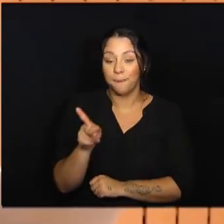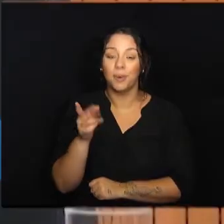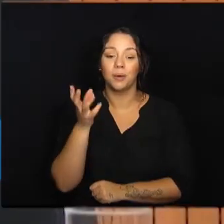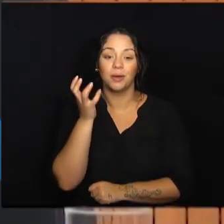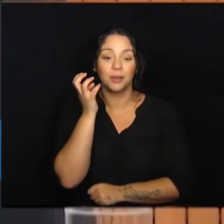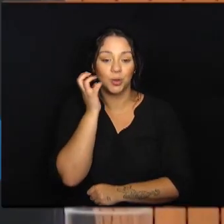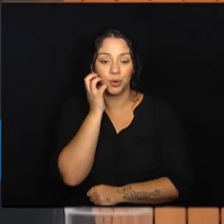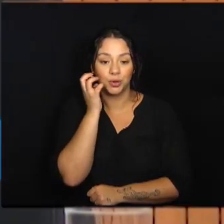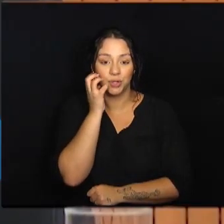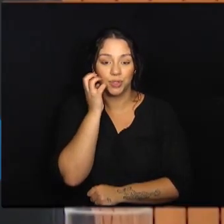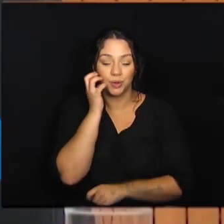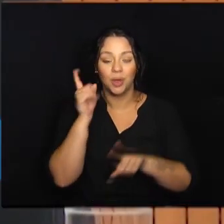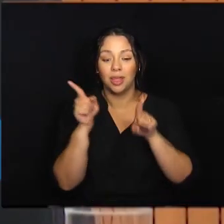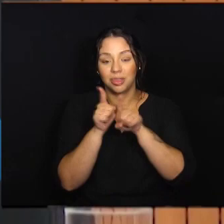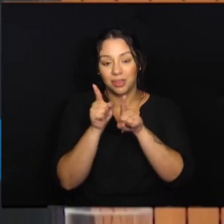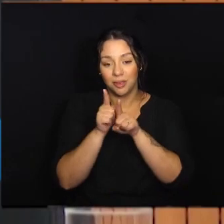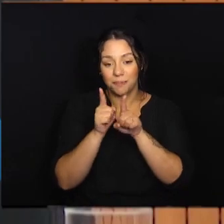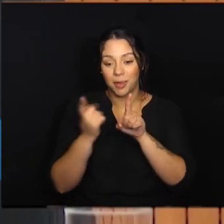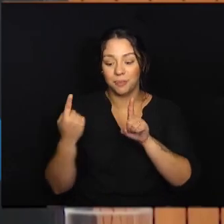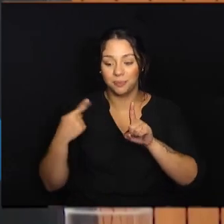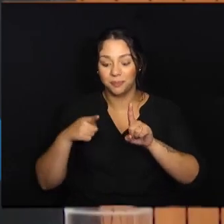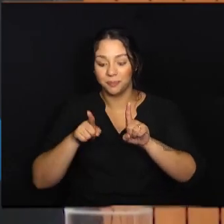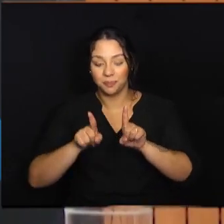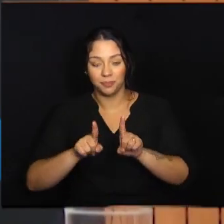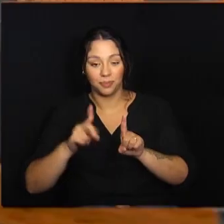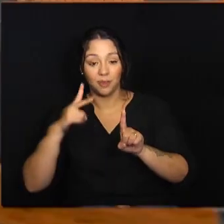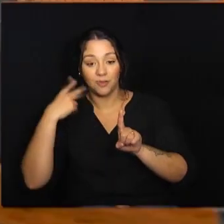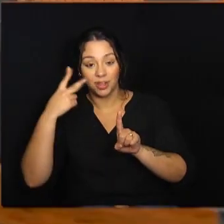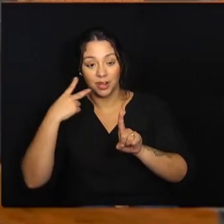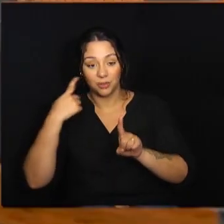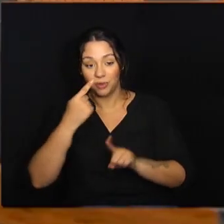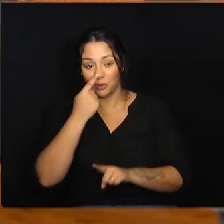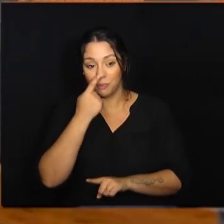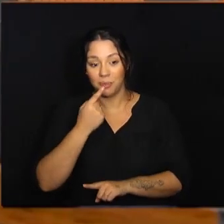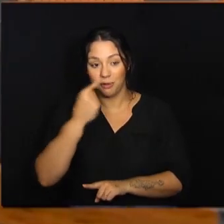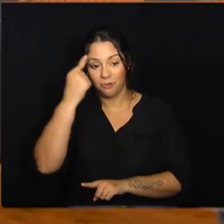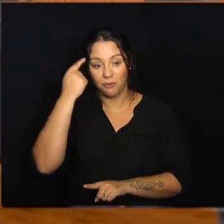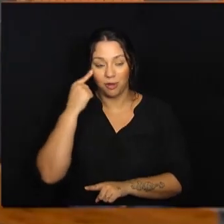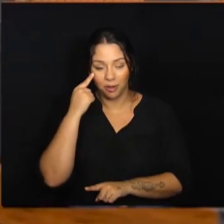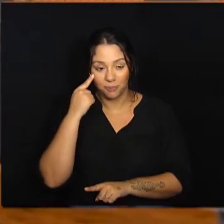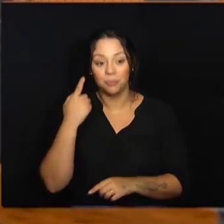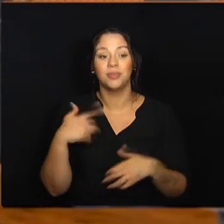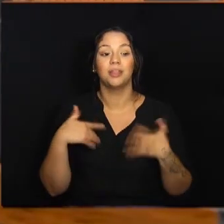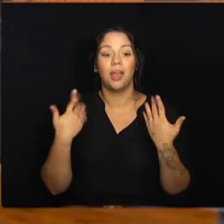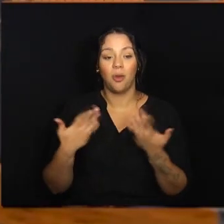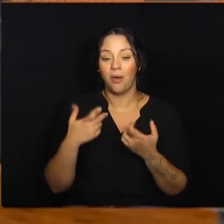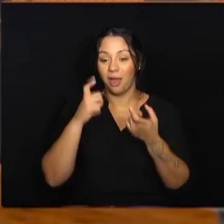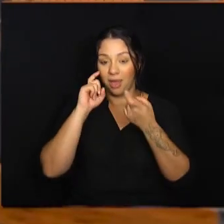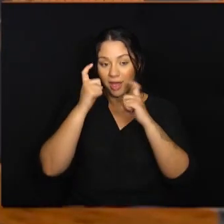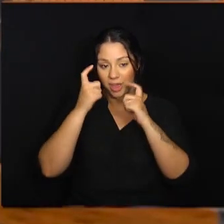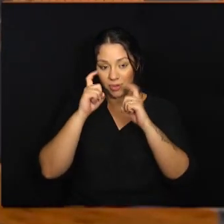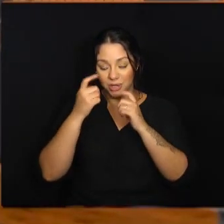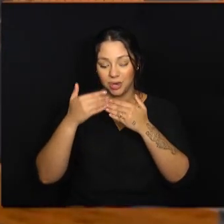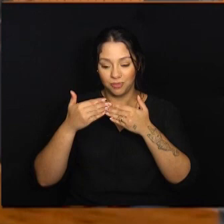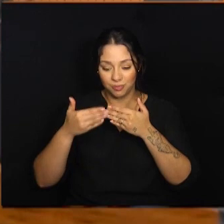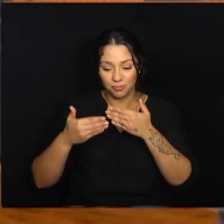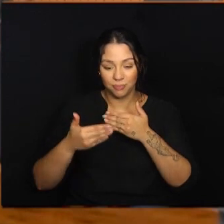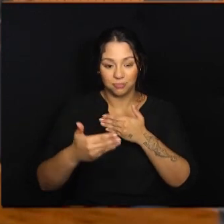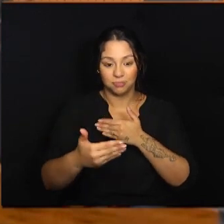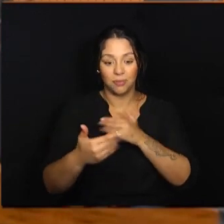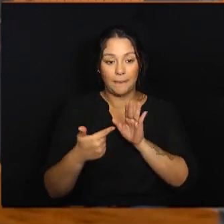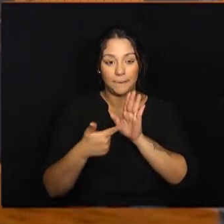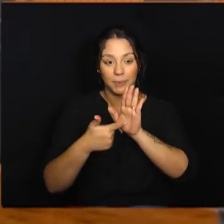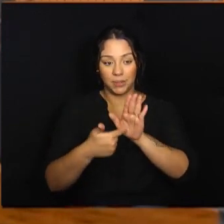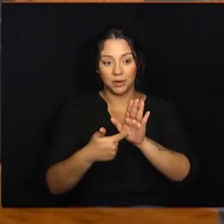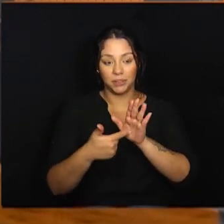Diego, que contou com a presença da vereadora Paola Miguel. Durante a reunião, foi apresentado junto com a Secretaria de Cultura